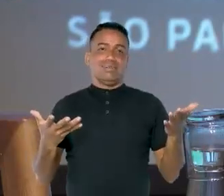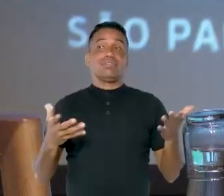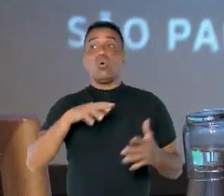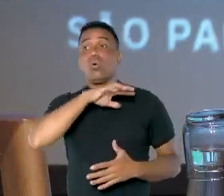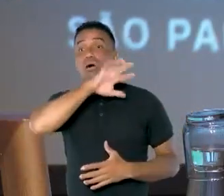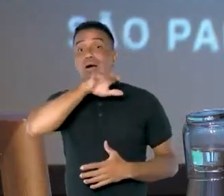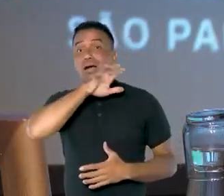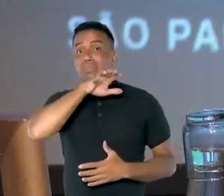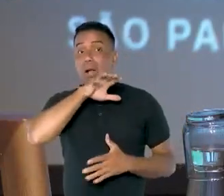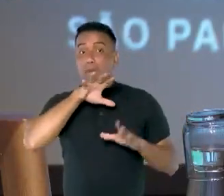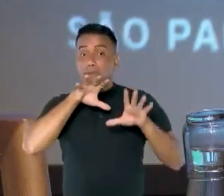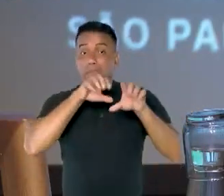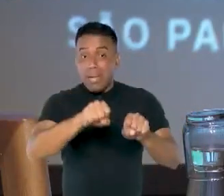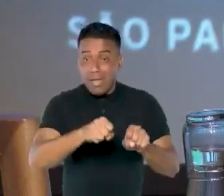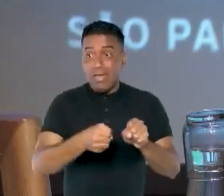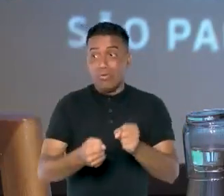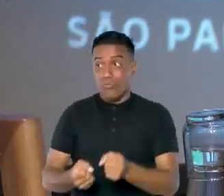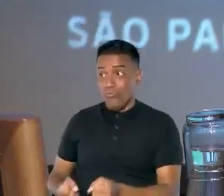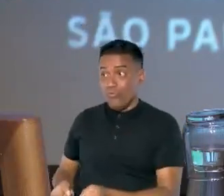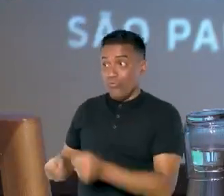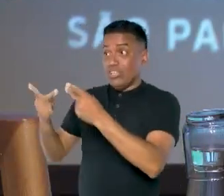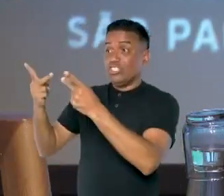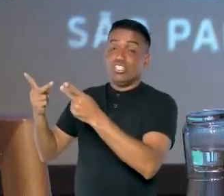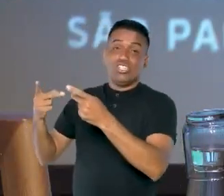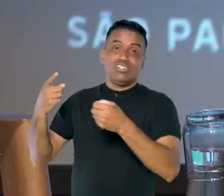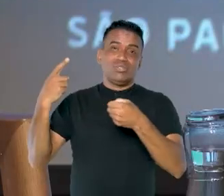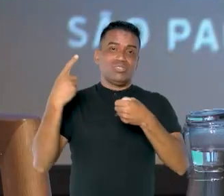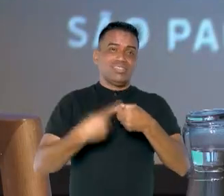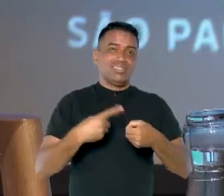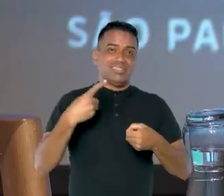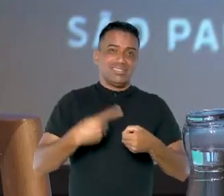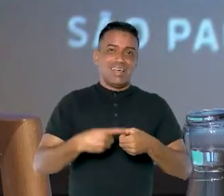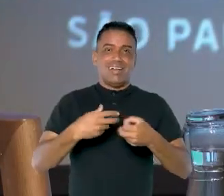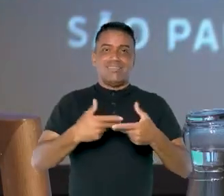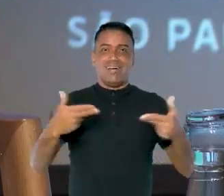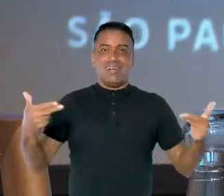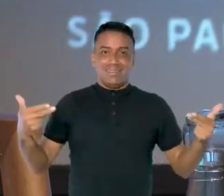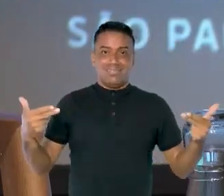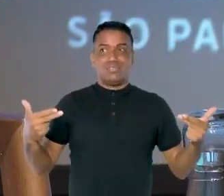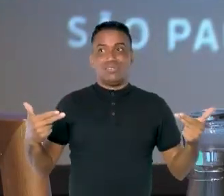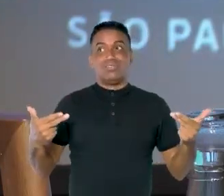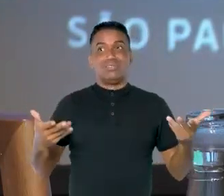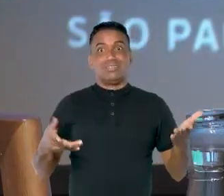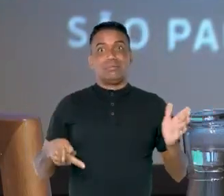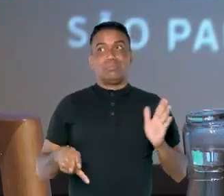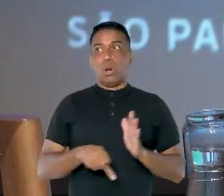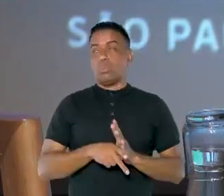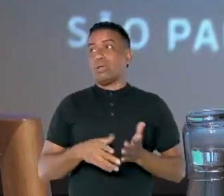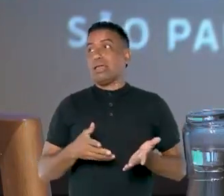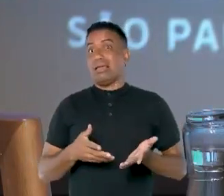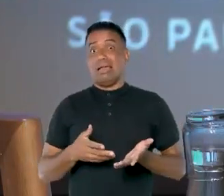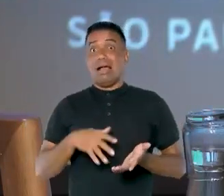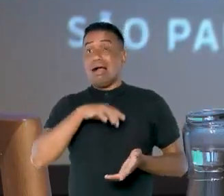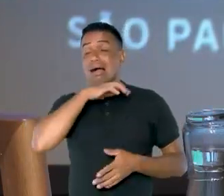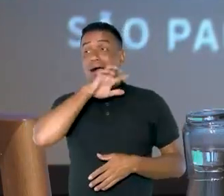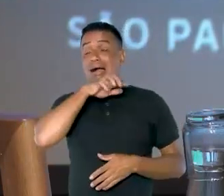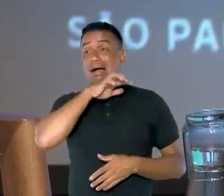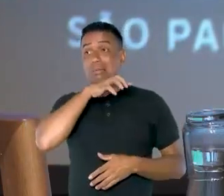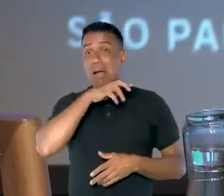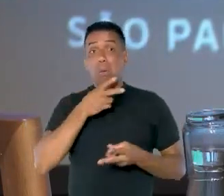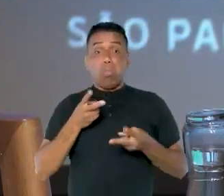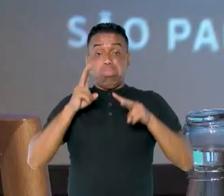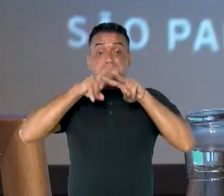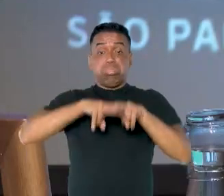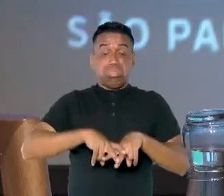são contrabandeados e vendidos nas cidades e saem numa situação de estresse muito grande,